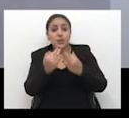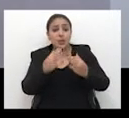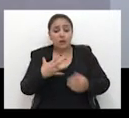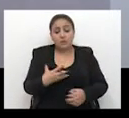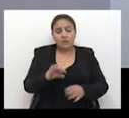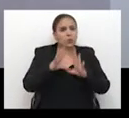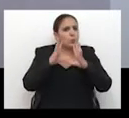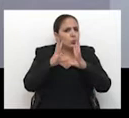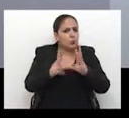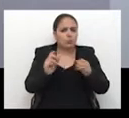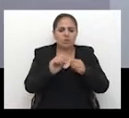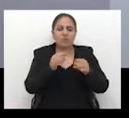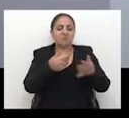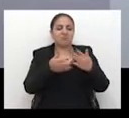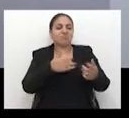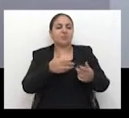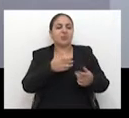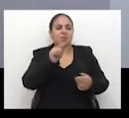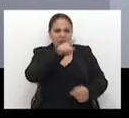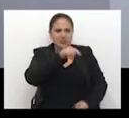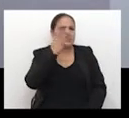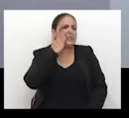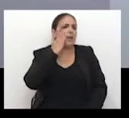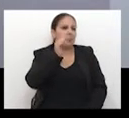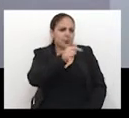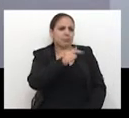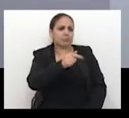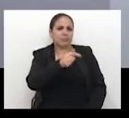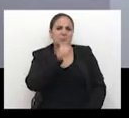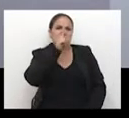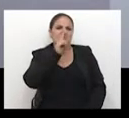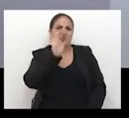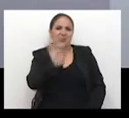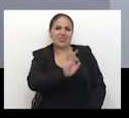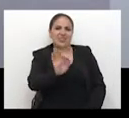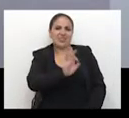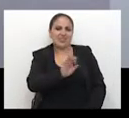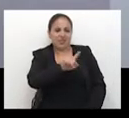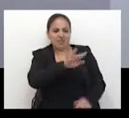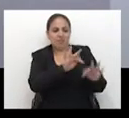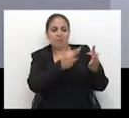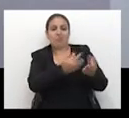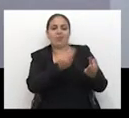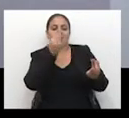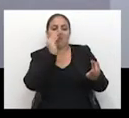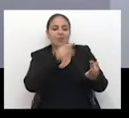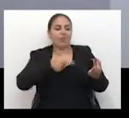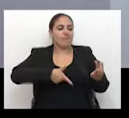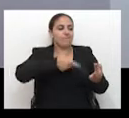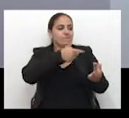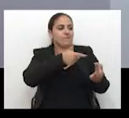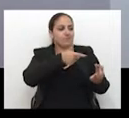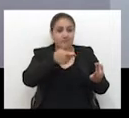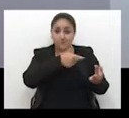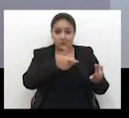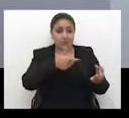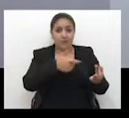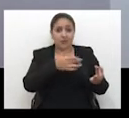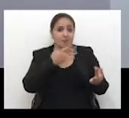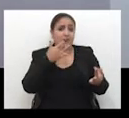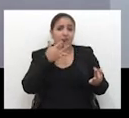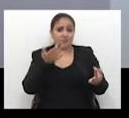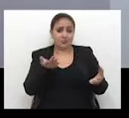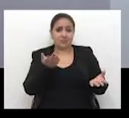e teus filhos faz o que quiser com você com certeza que não vai com risco nenhum e à probabilidade você tinha uma arma é